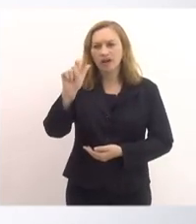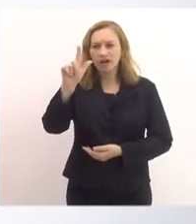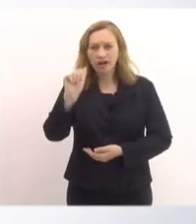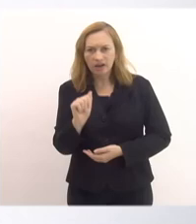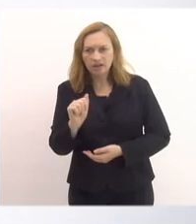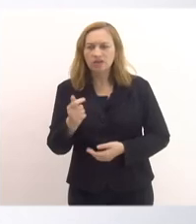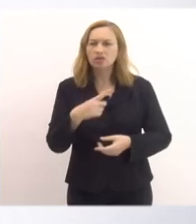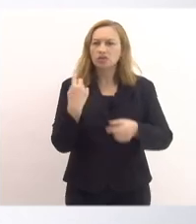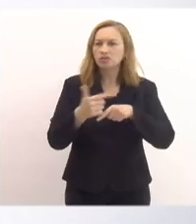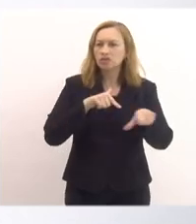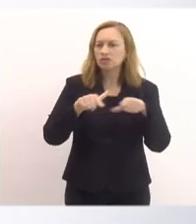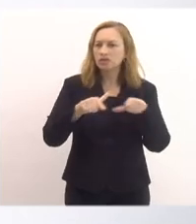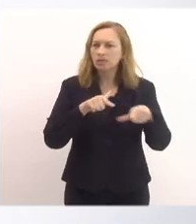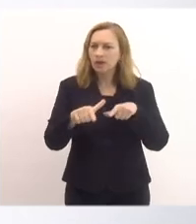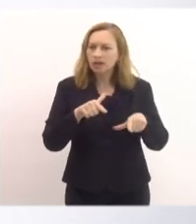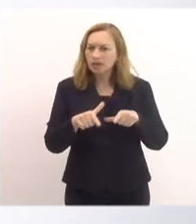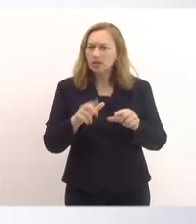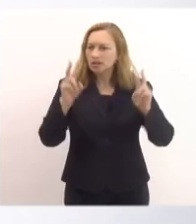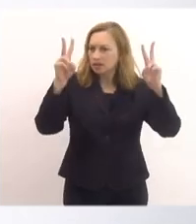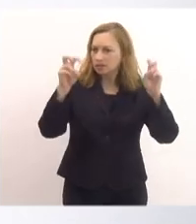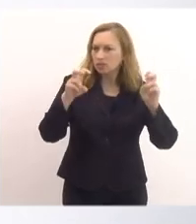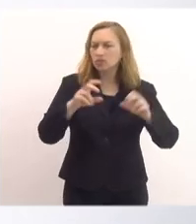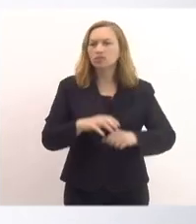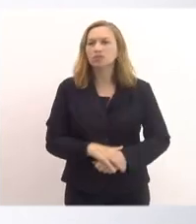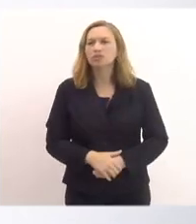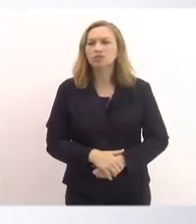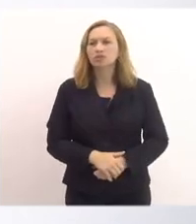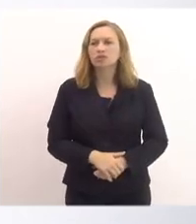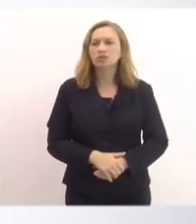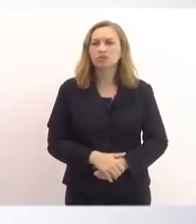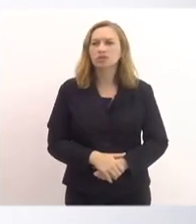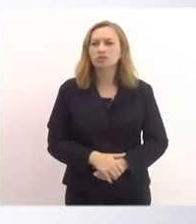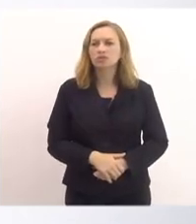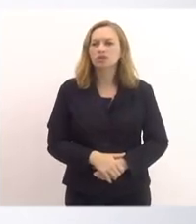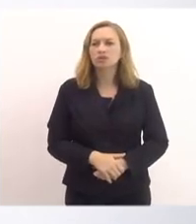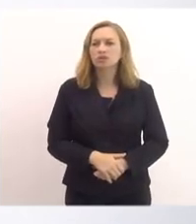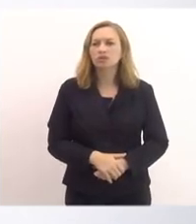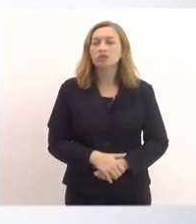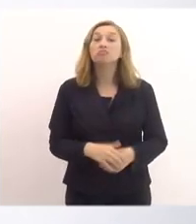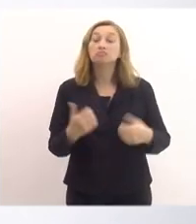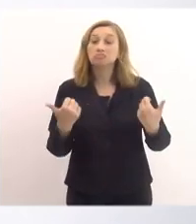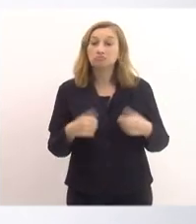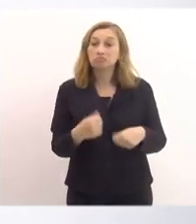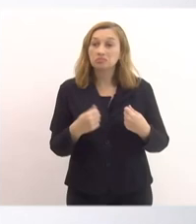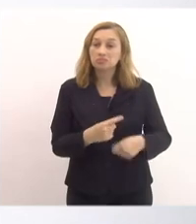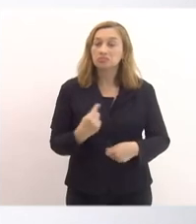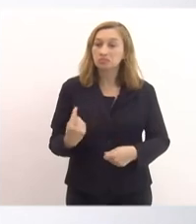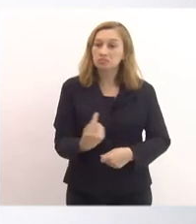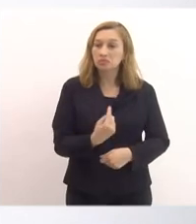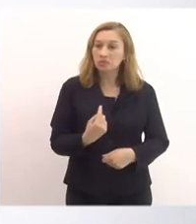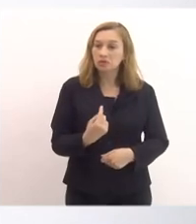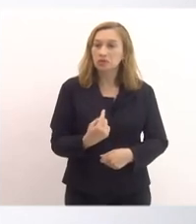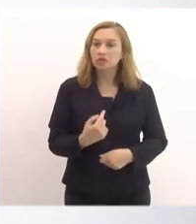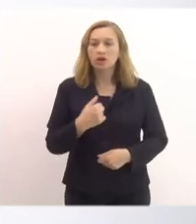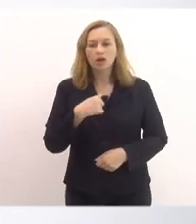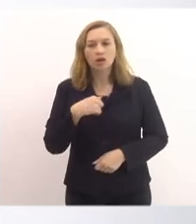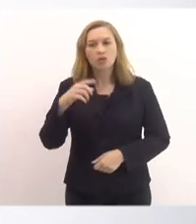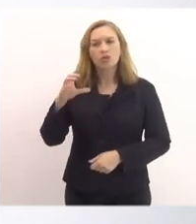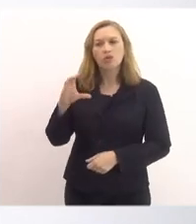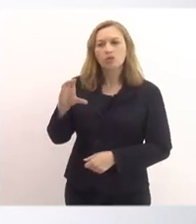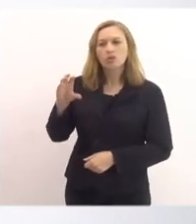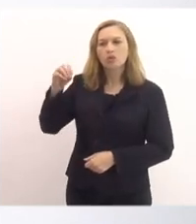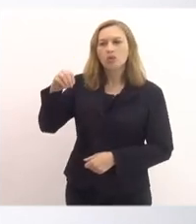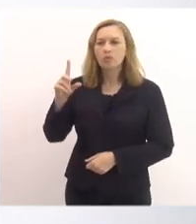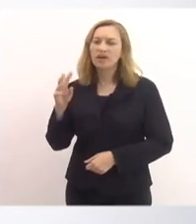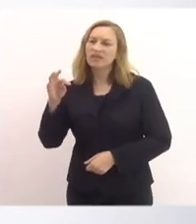estamos trabalhando em cima disso, né, de forma que a gente precisa, e o comandante,